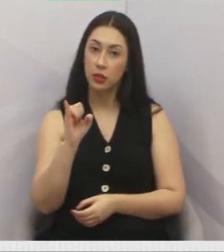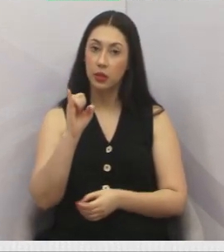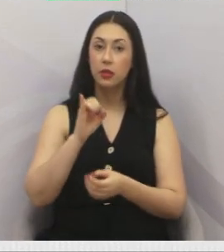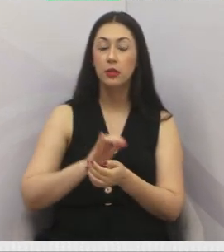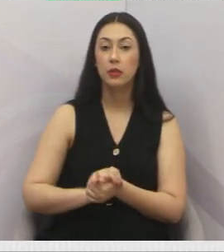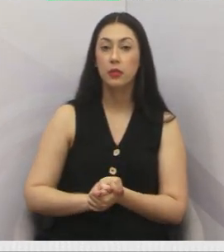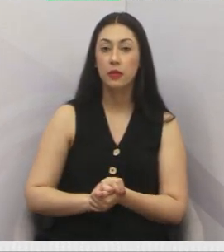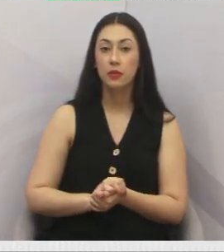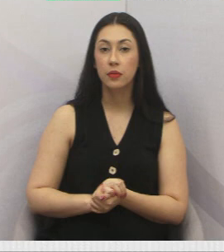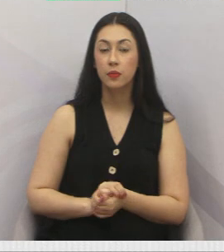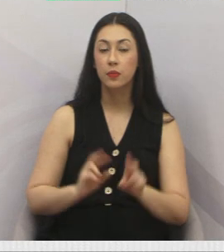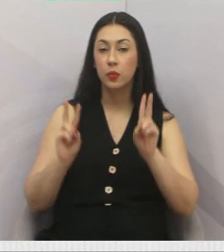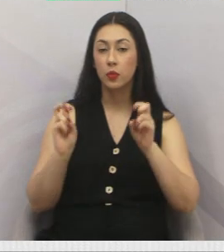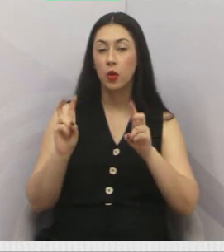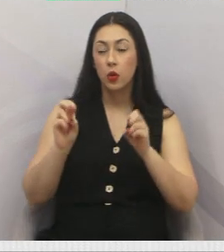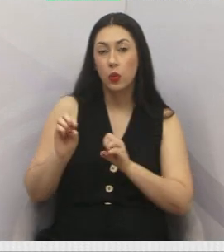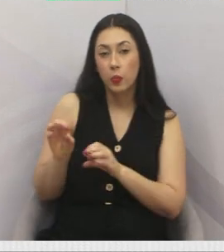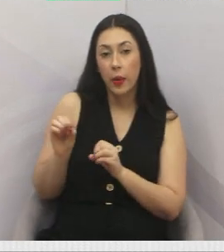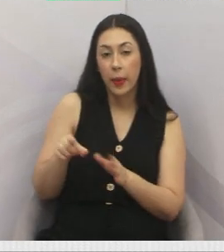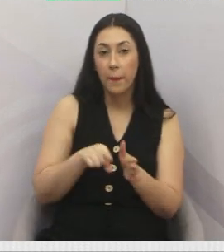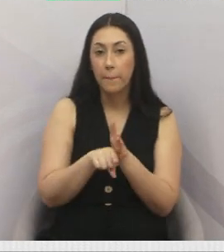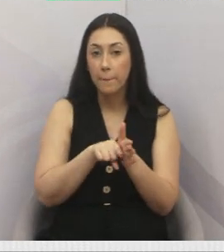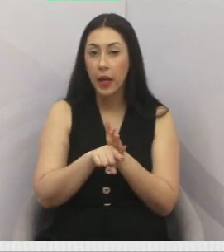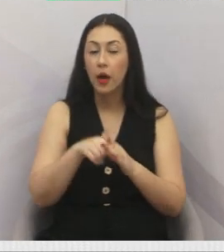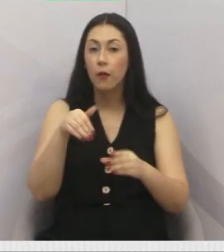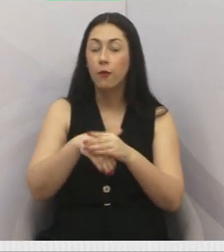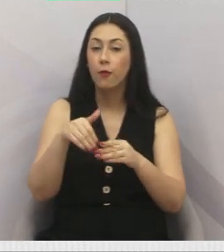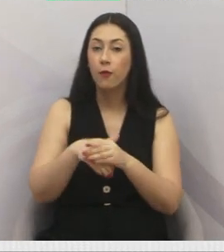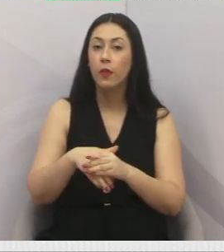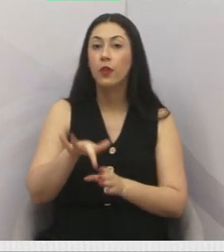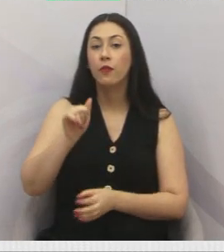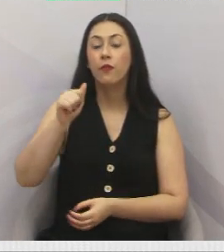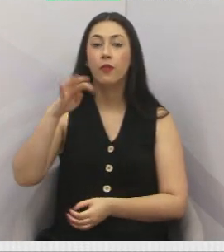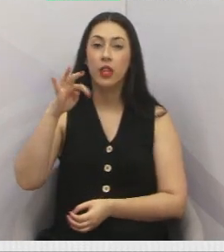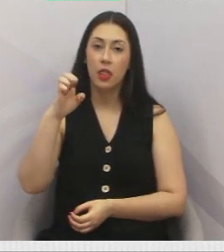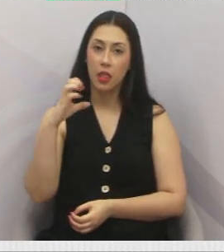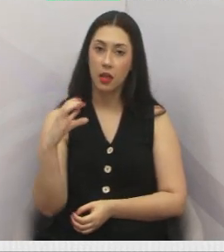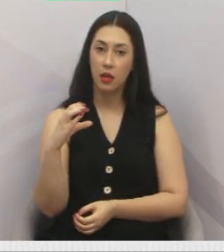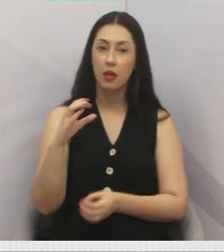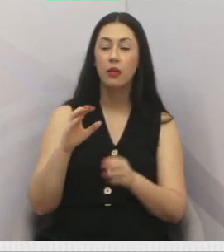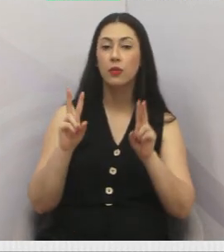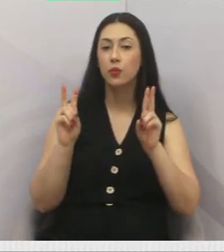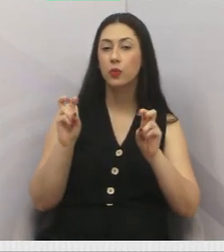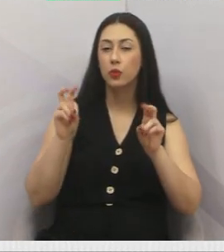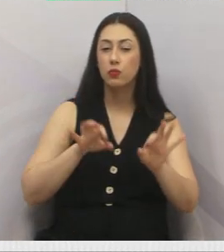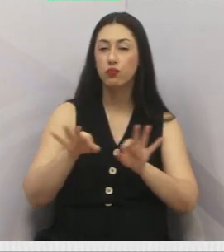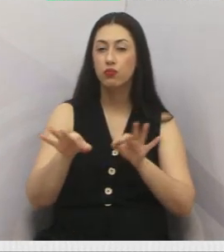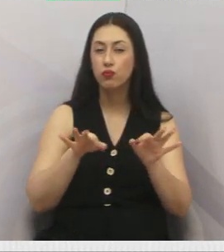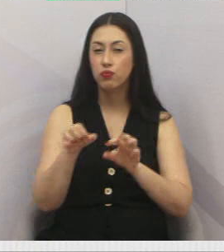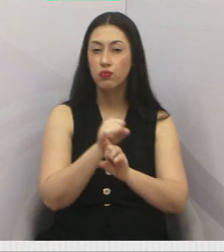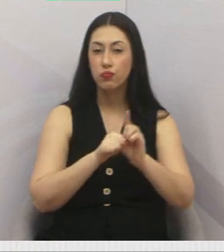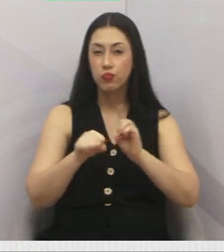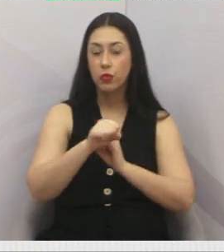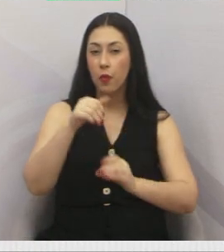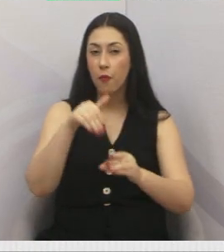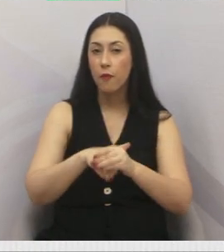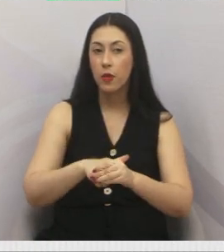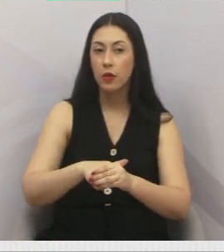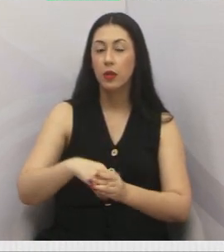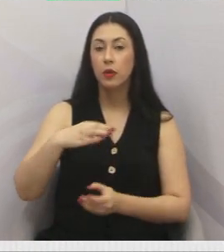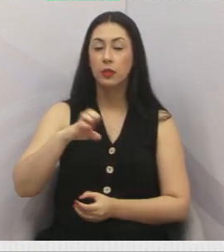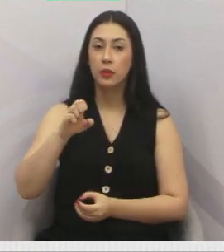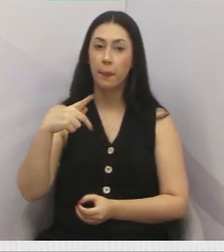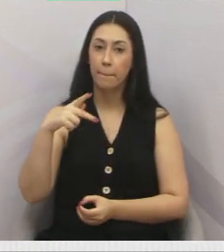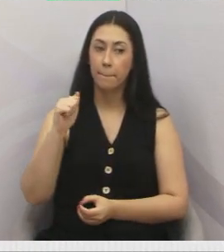Associação Comercial. Segmento entidades acadêmicas, um voto para a FATEC Jacareí. Segmento organização da sociedade civil, um voto para a